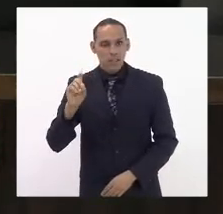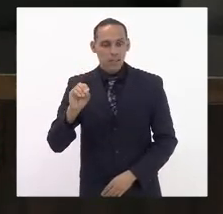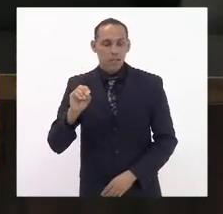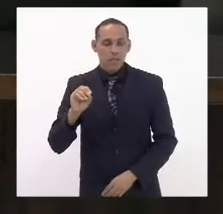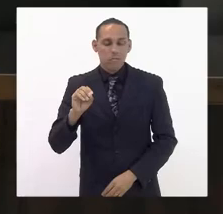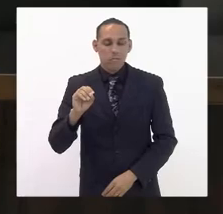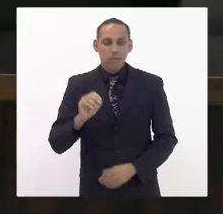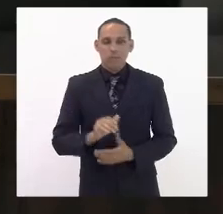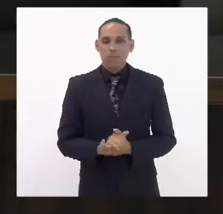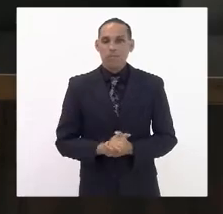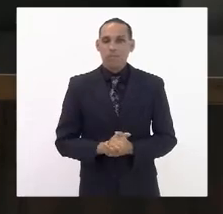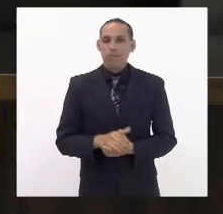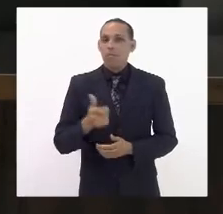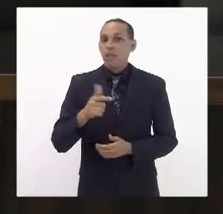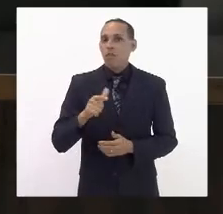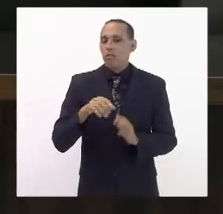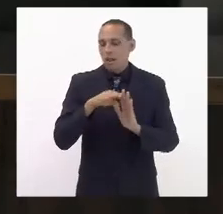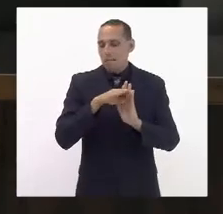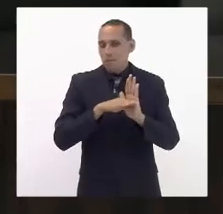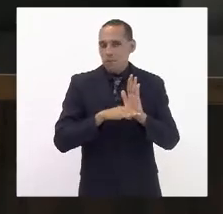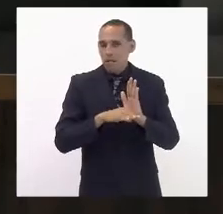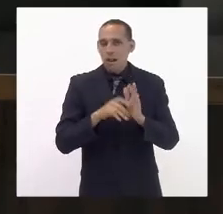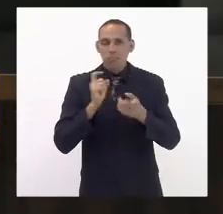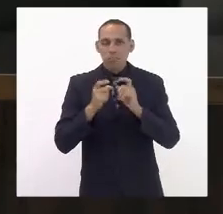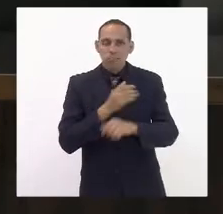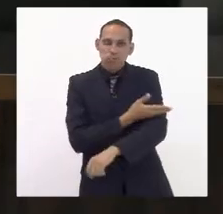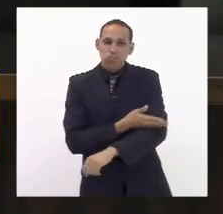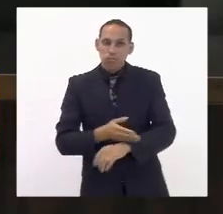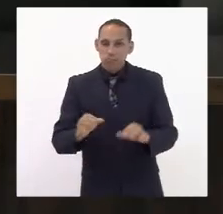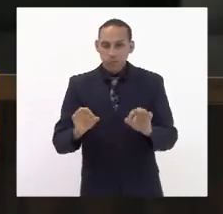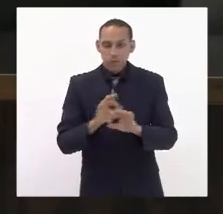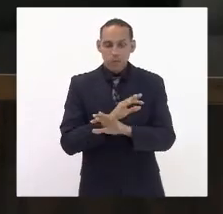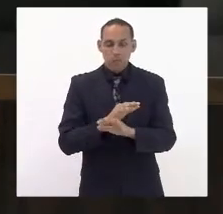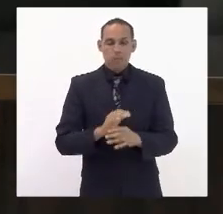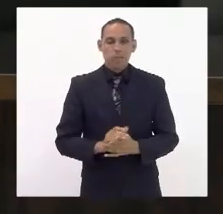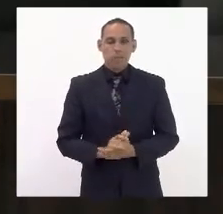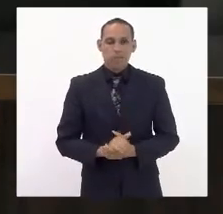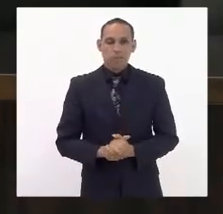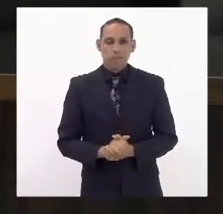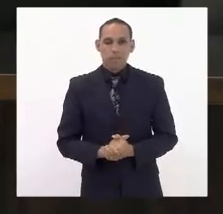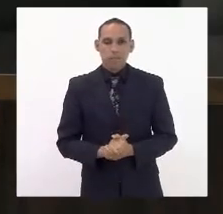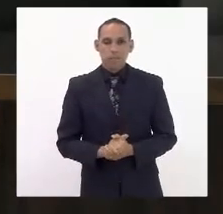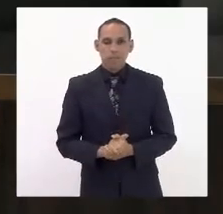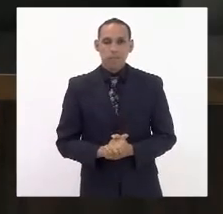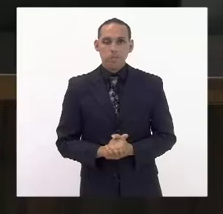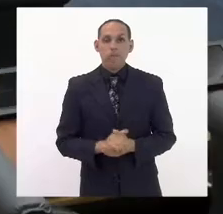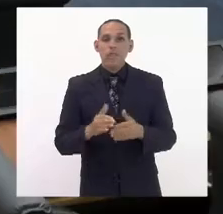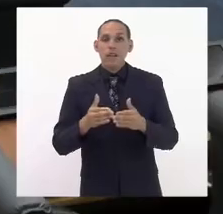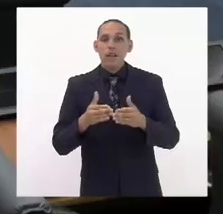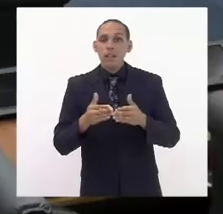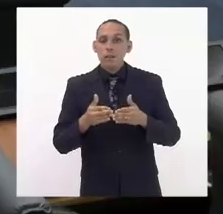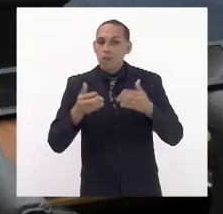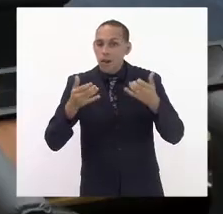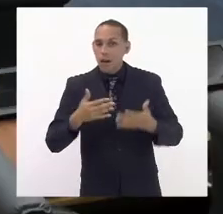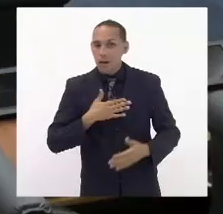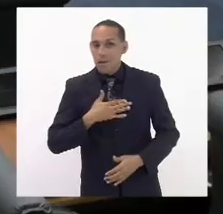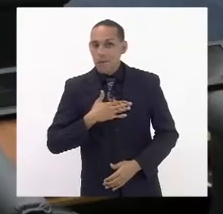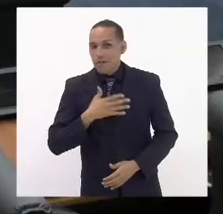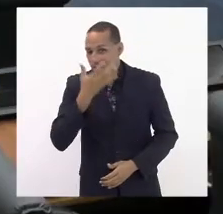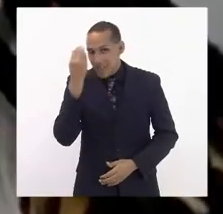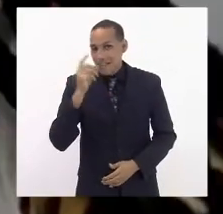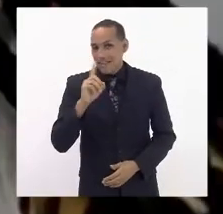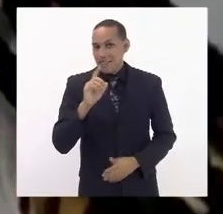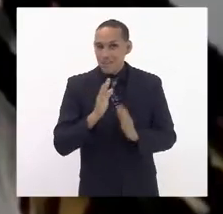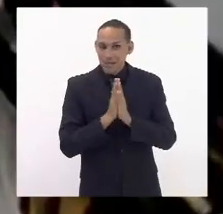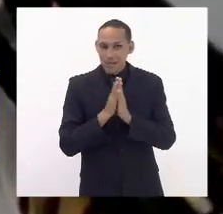Nada mais a tratar na sessão ordinária do dia, mesmo está encerrada. Vou pela ordem, tá, presidente? Não esquece de mim,